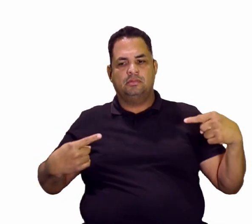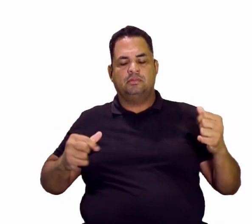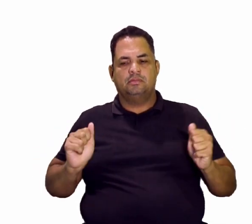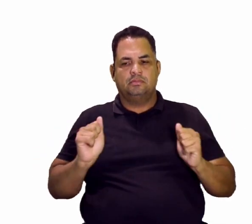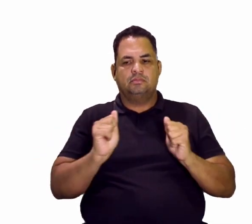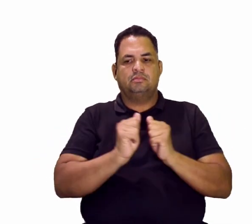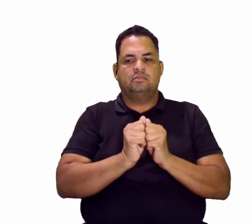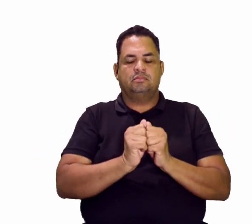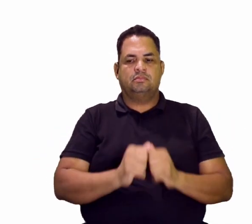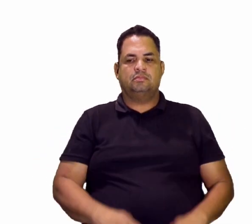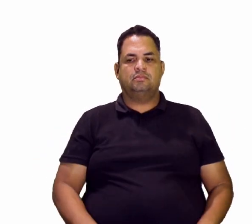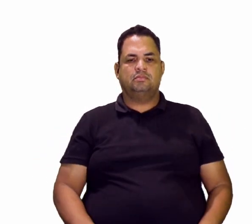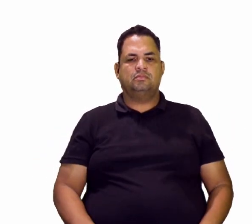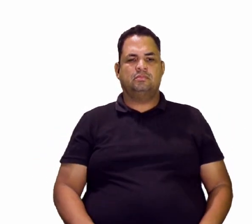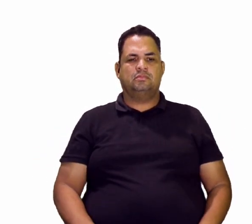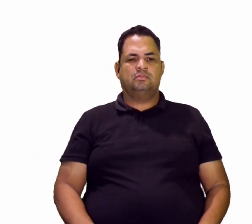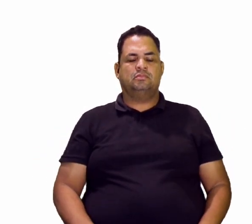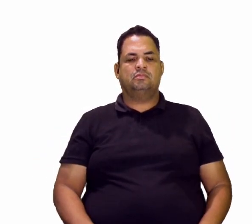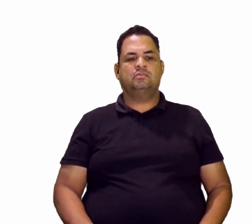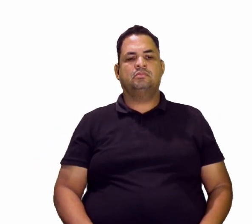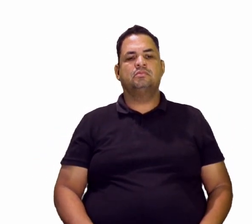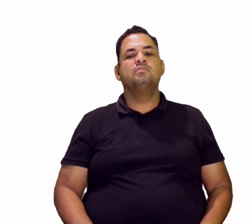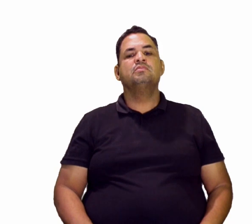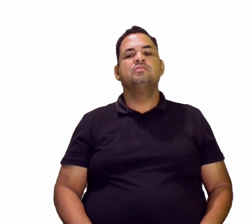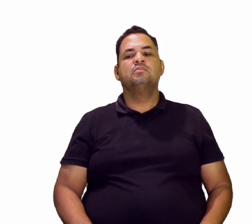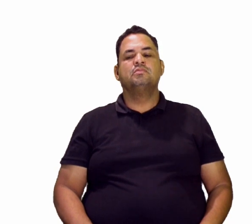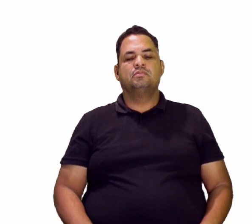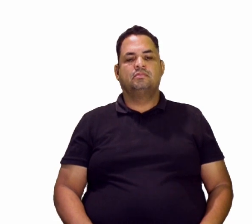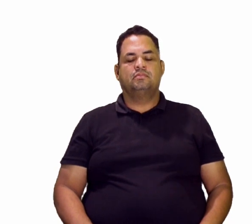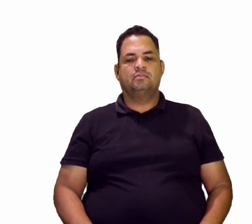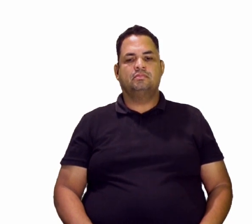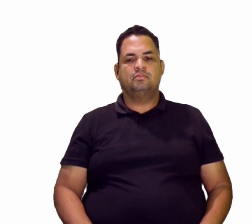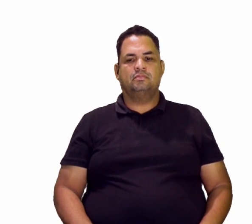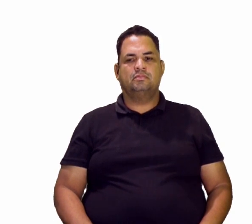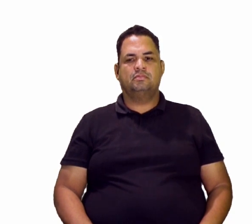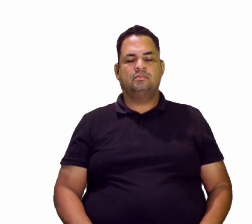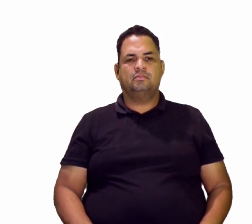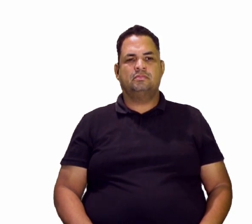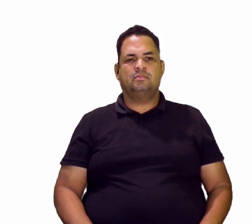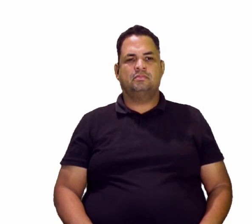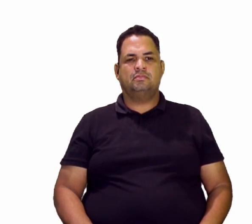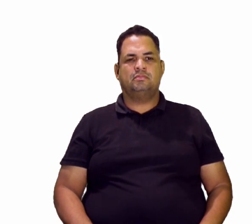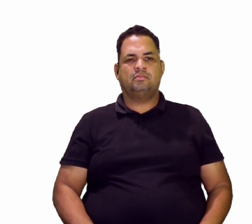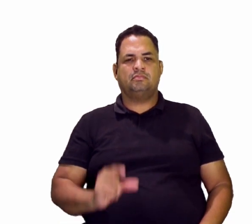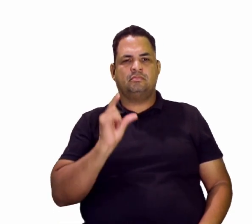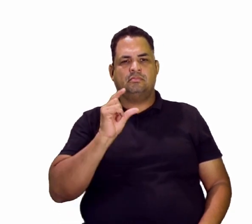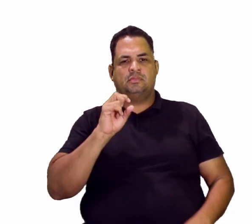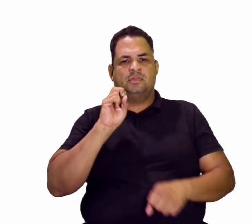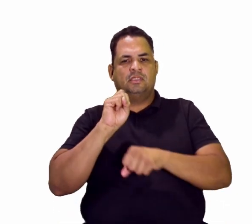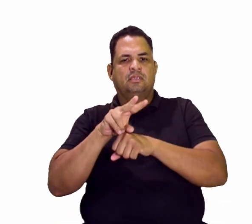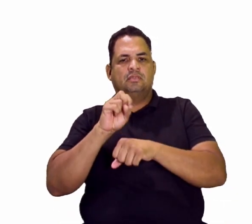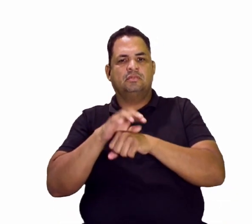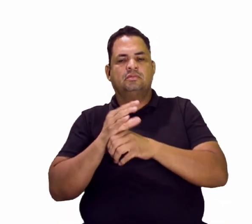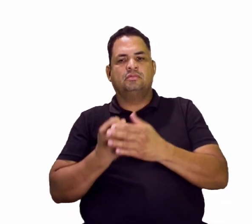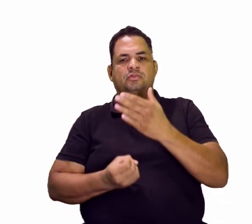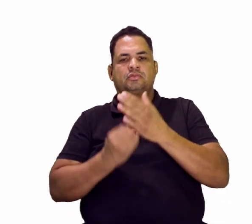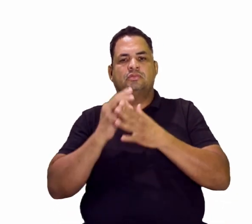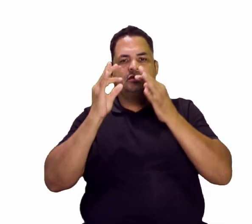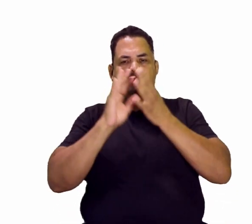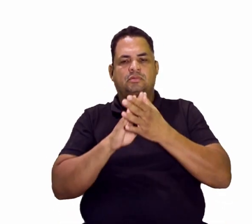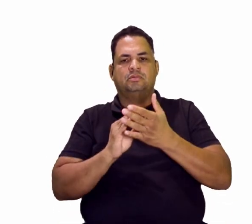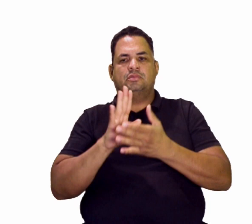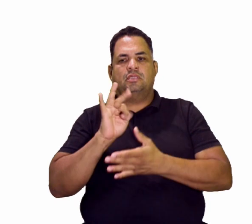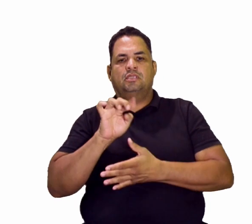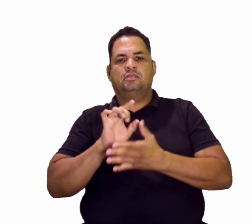junto. Mas normalmente vai ser ou DNA ou vírus de RNA. A palavra vírus vem do latim vírus,